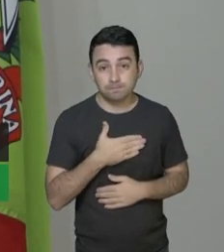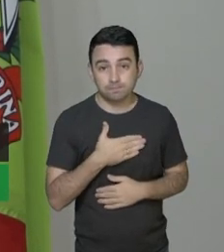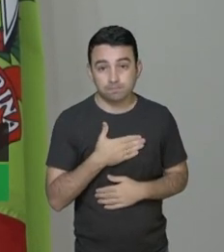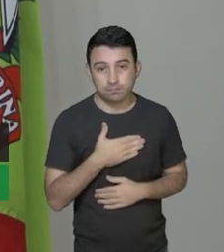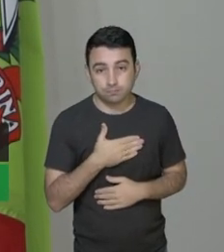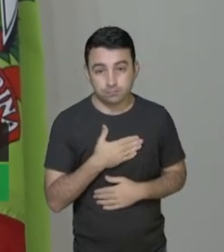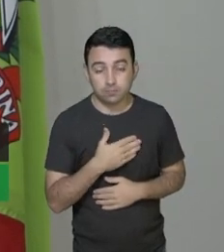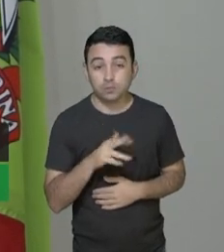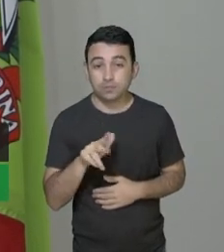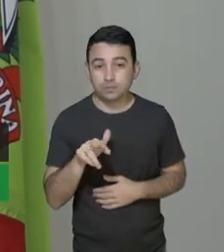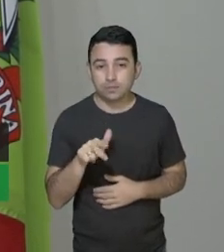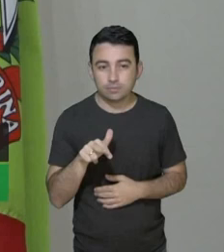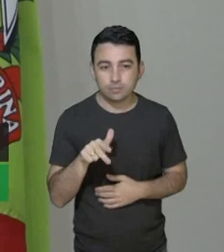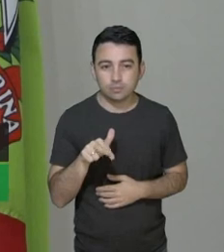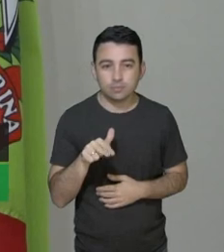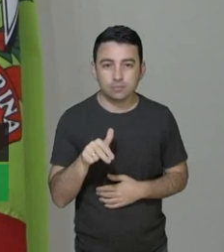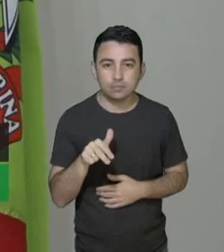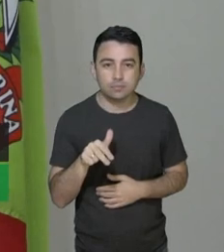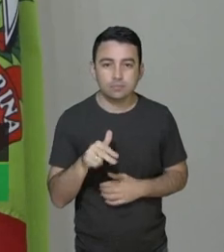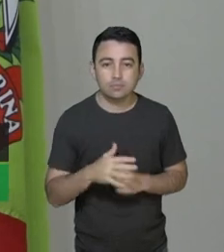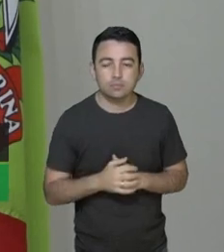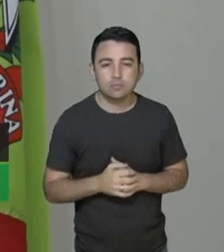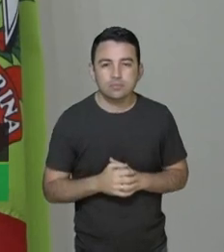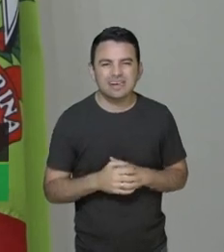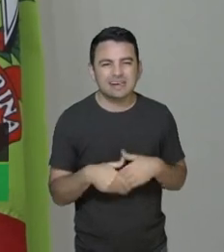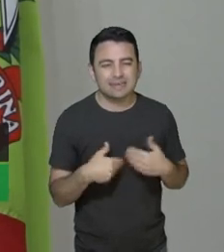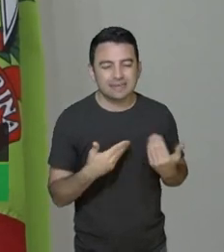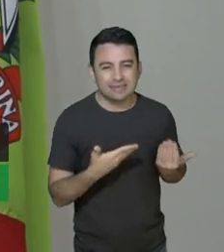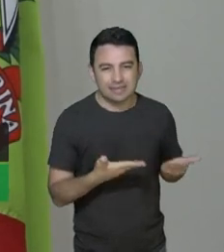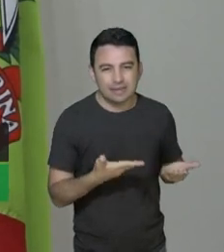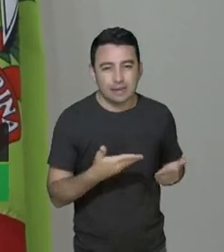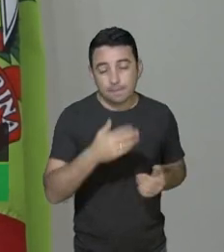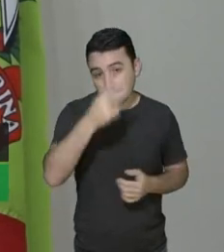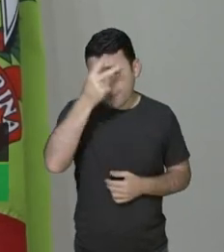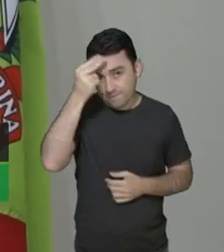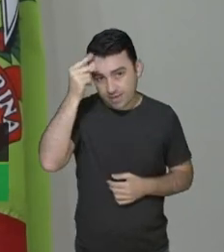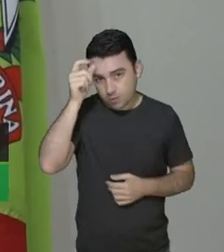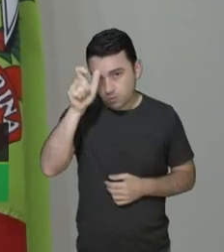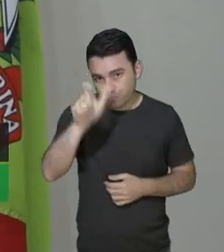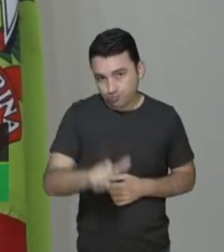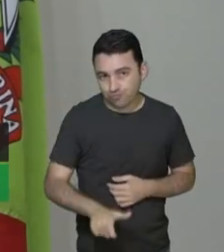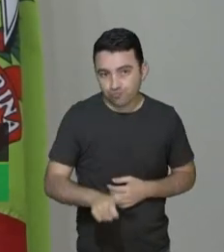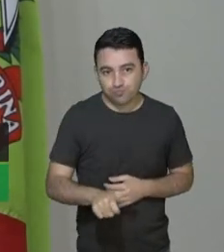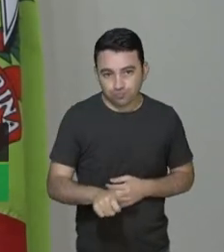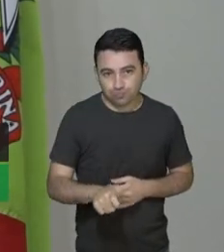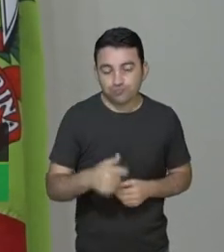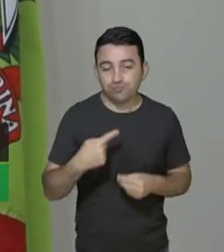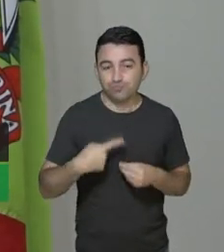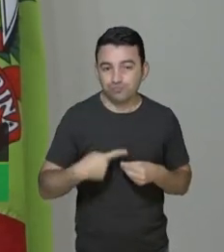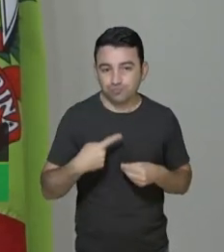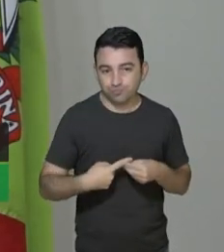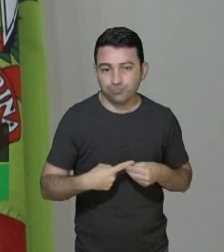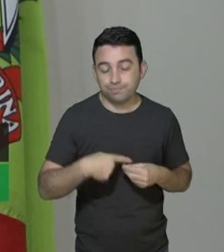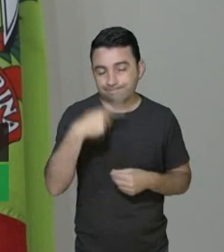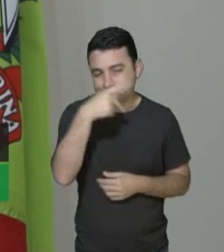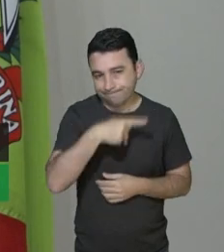falecido irmão, que era prefeito municipal de